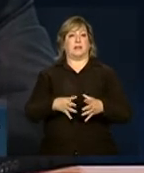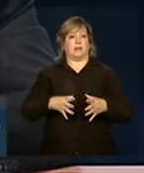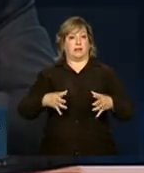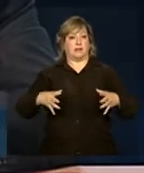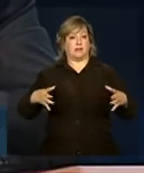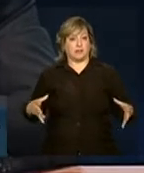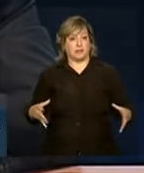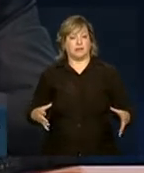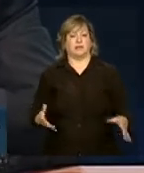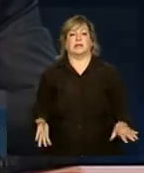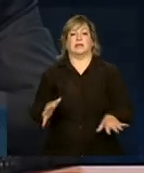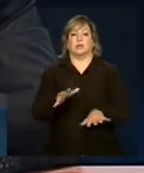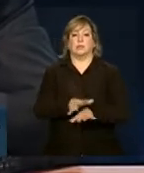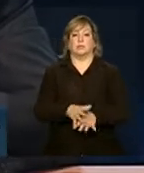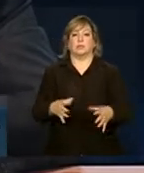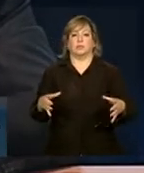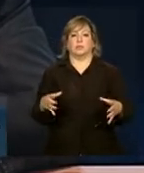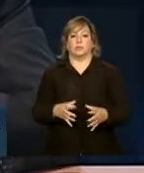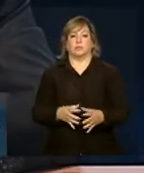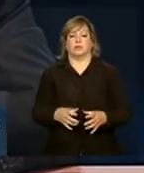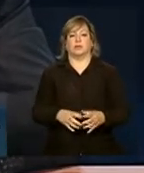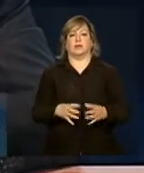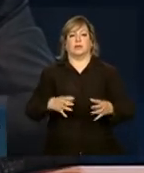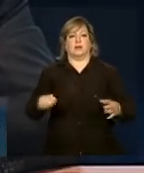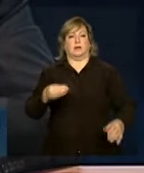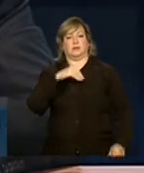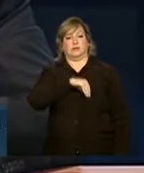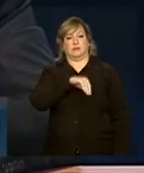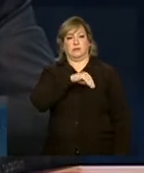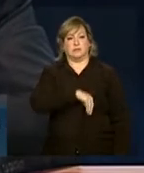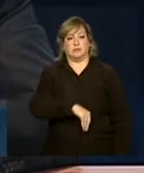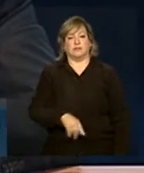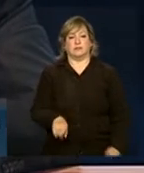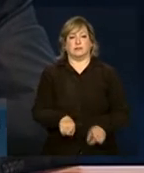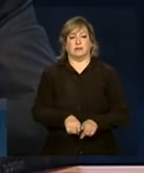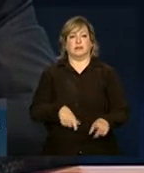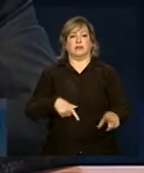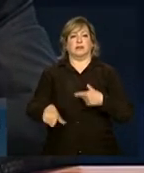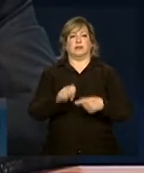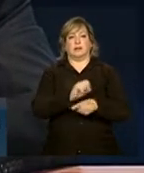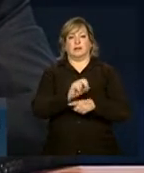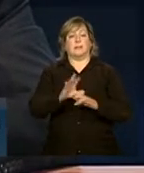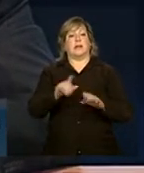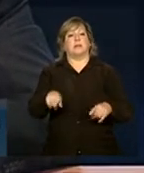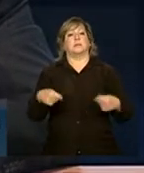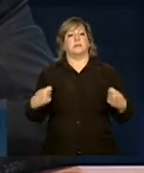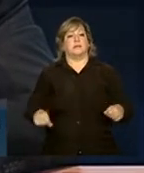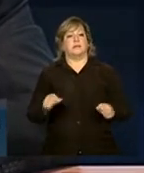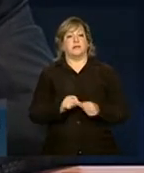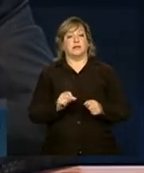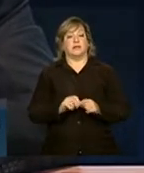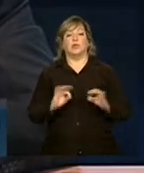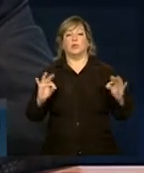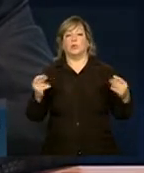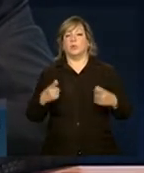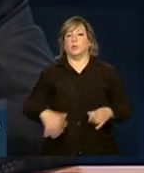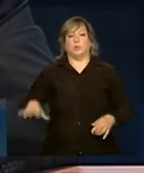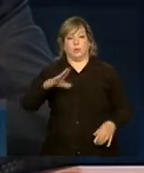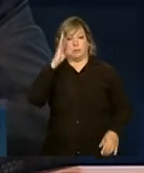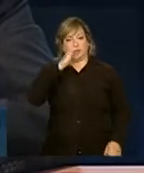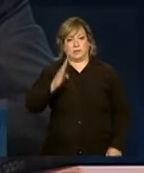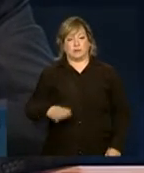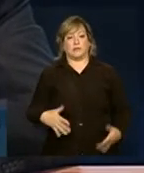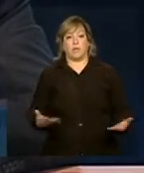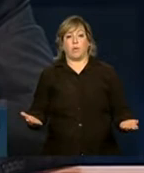de maneira inclusiva que ela está aumentando a renda está gerando emprego mas isso tem que ser feito em todos os rincões do Brasil